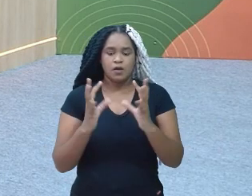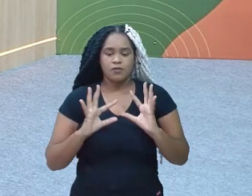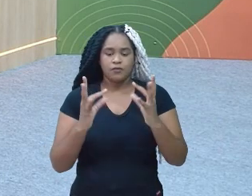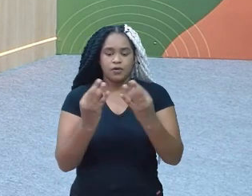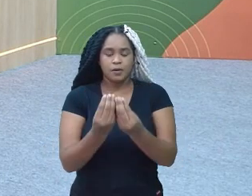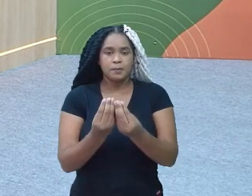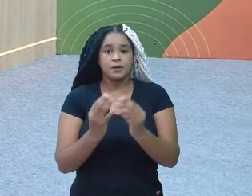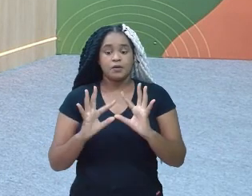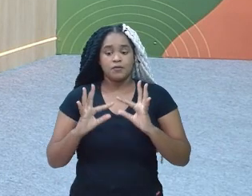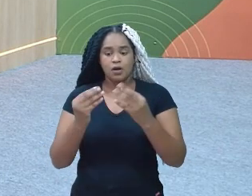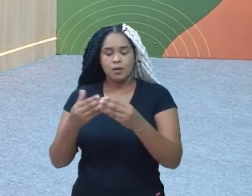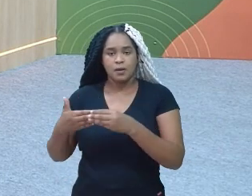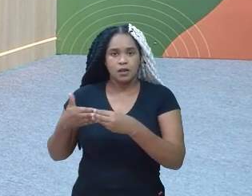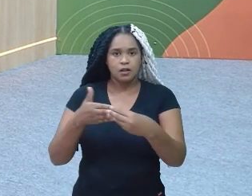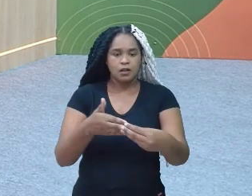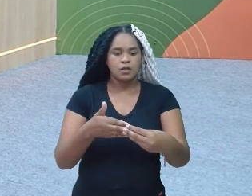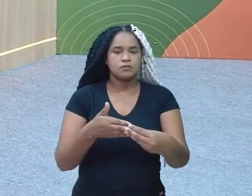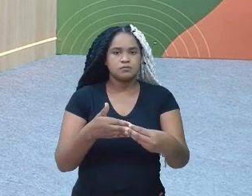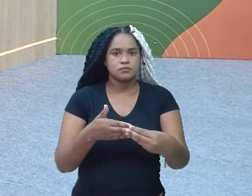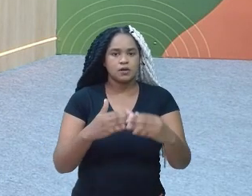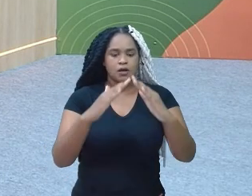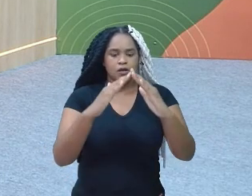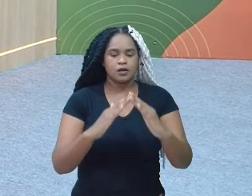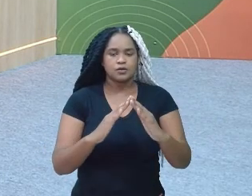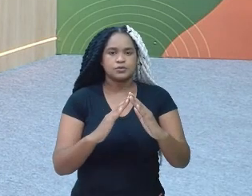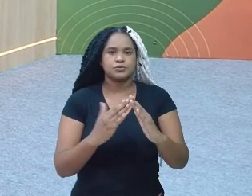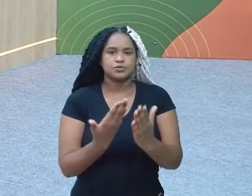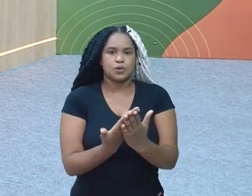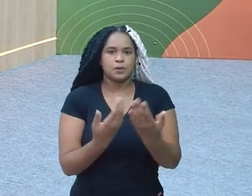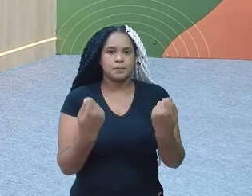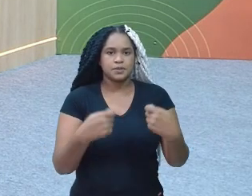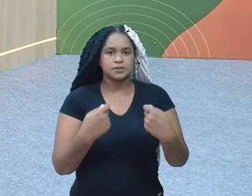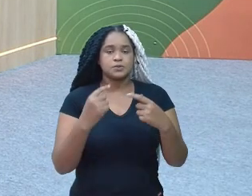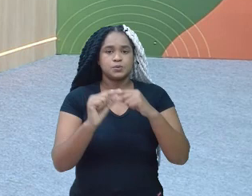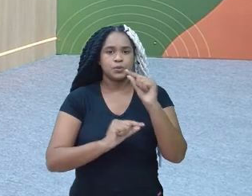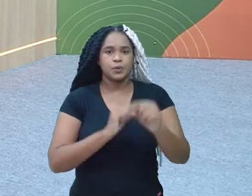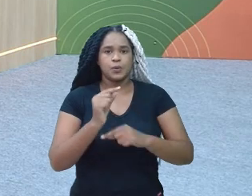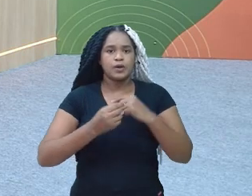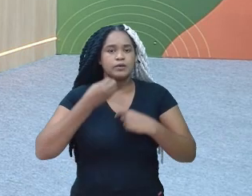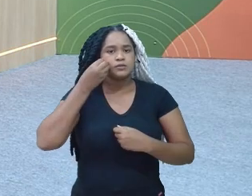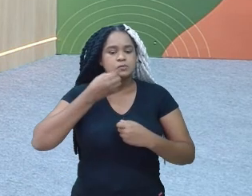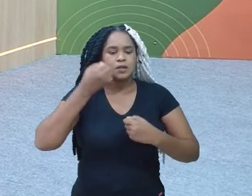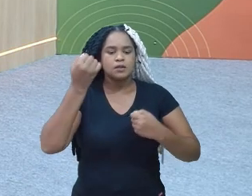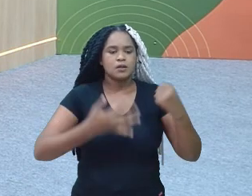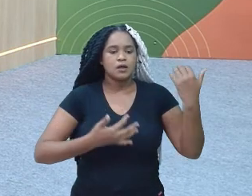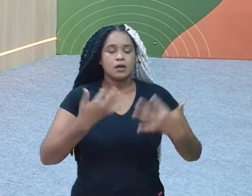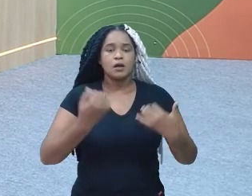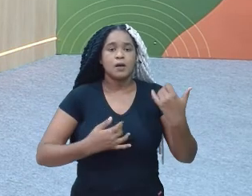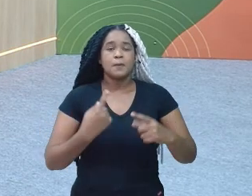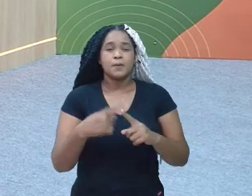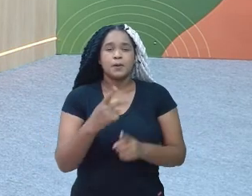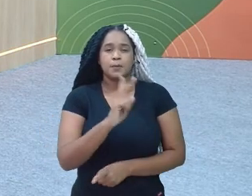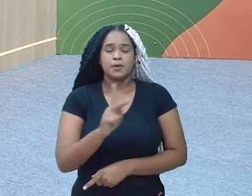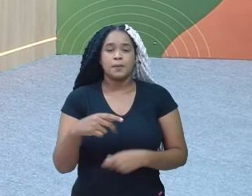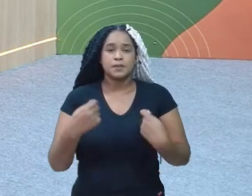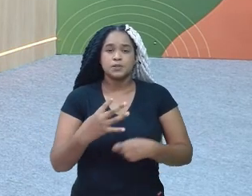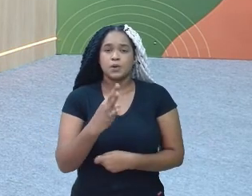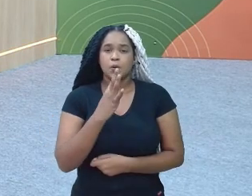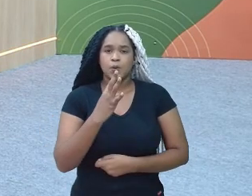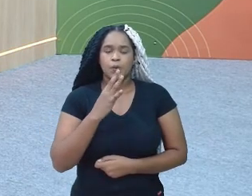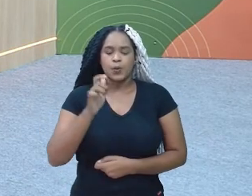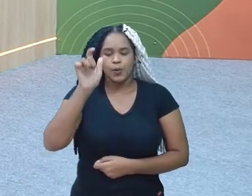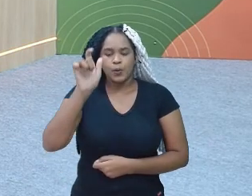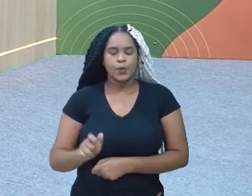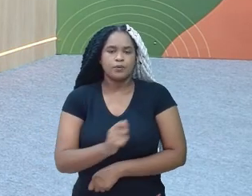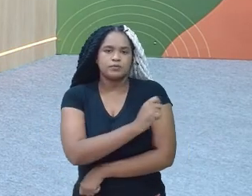à escola. Então, quando chega na escola, precisa de fato desse relato, porque o professor precisa conhecer este